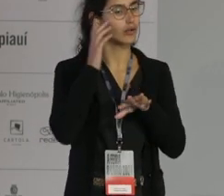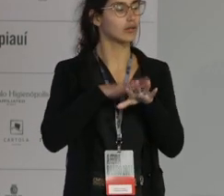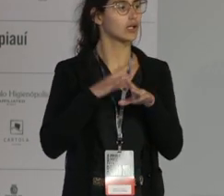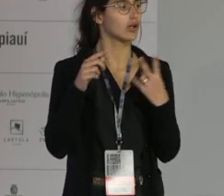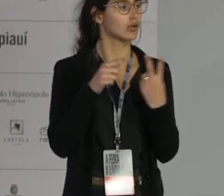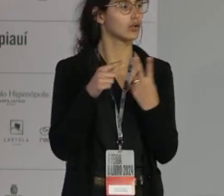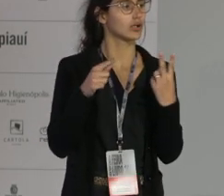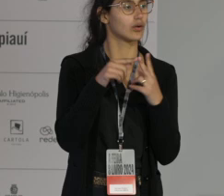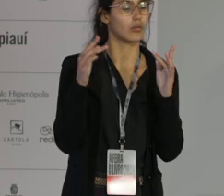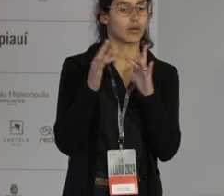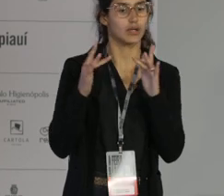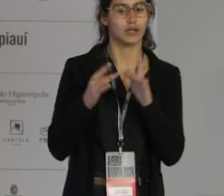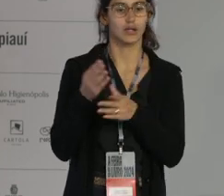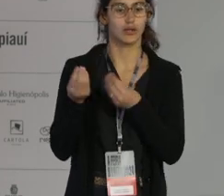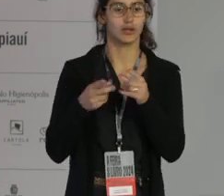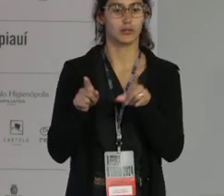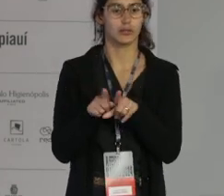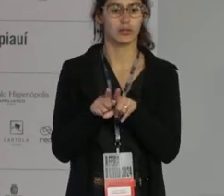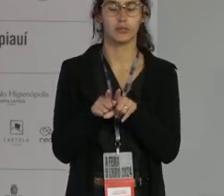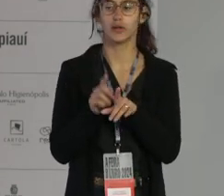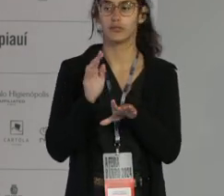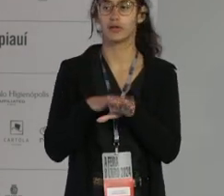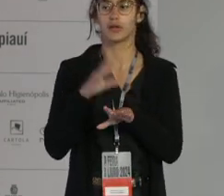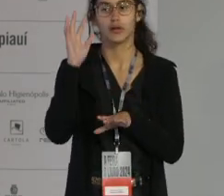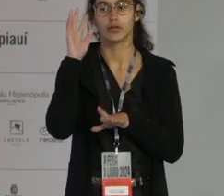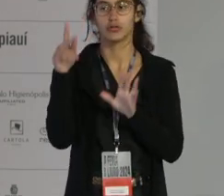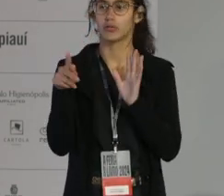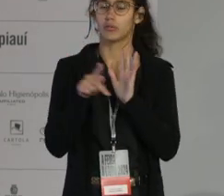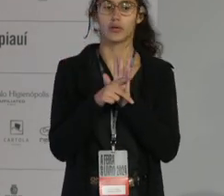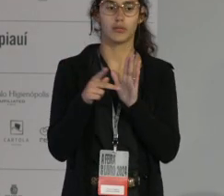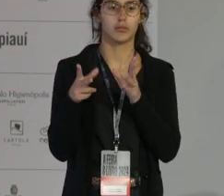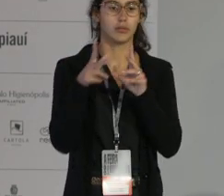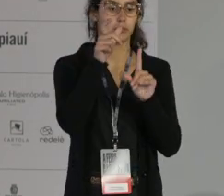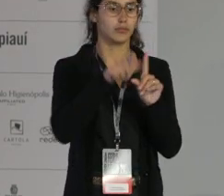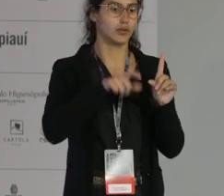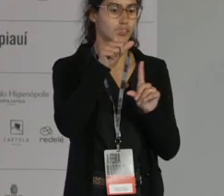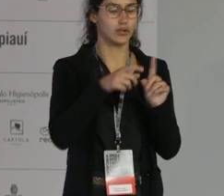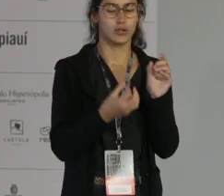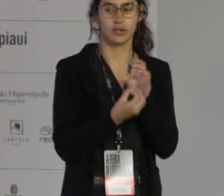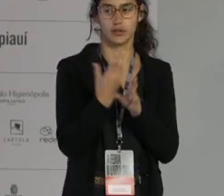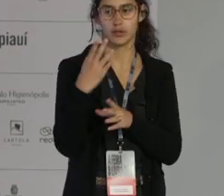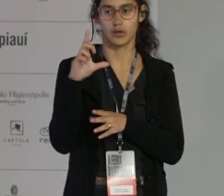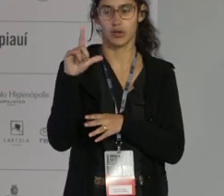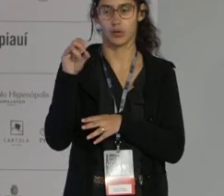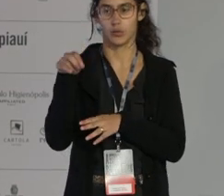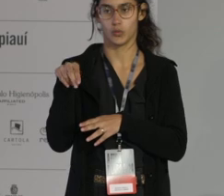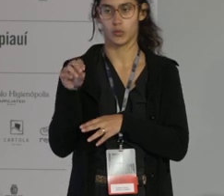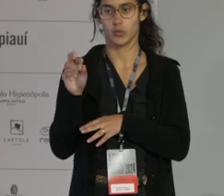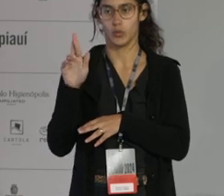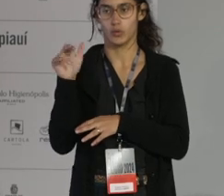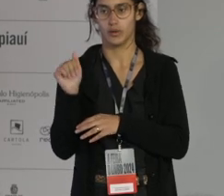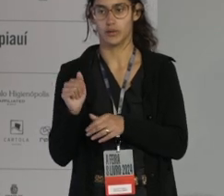duas coisas estão ligadas e como que elas refletiram na construção desse personagem, da Eleonora?